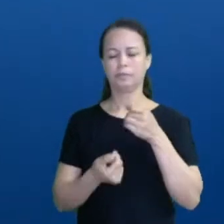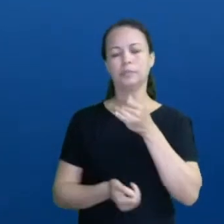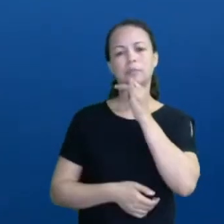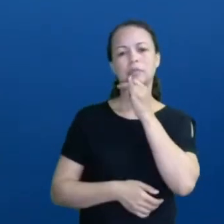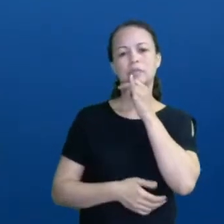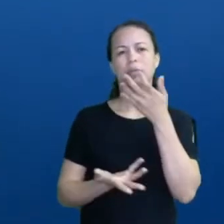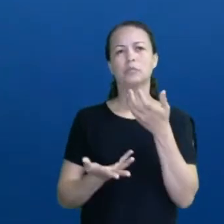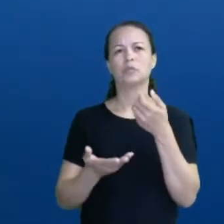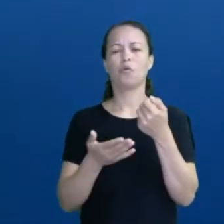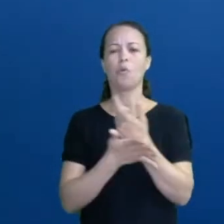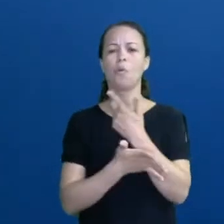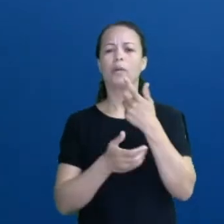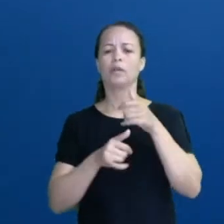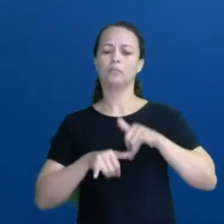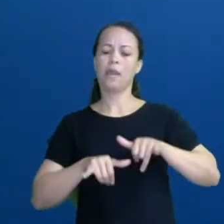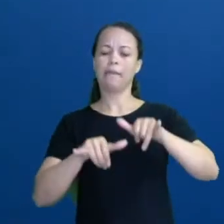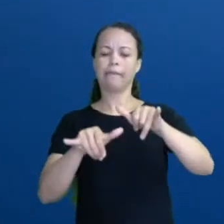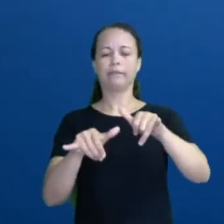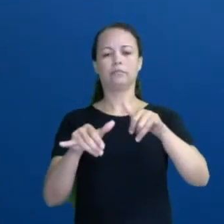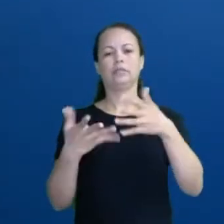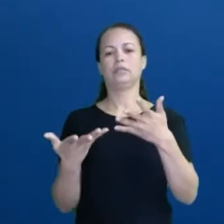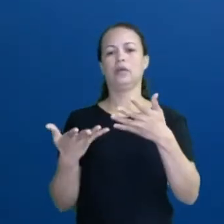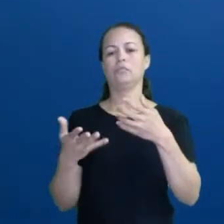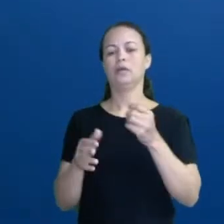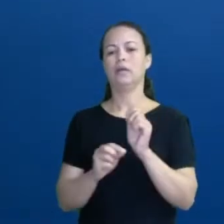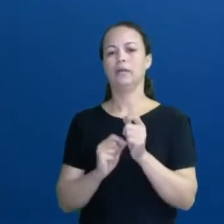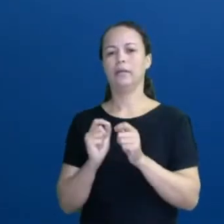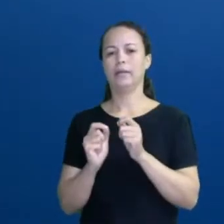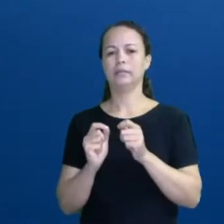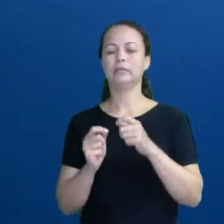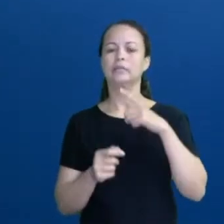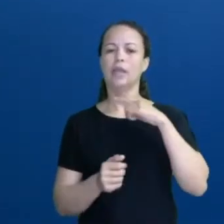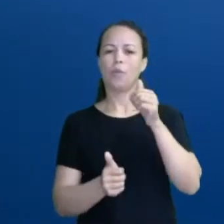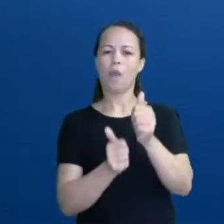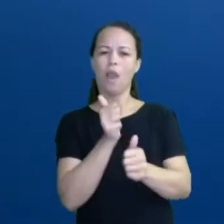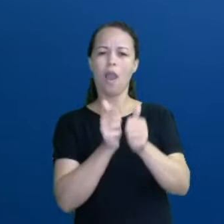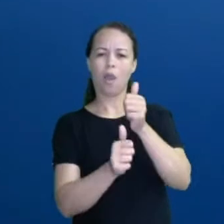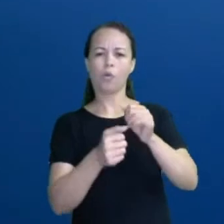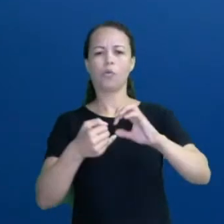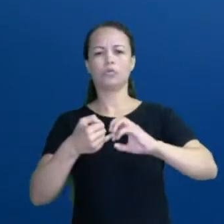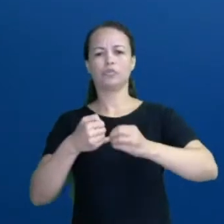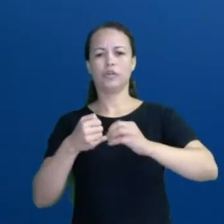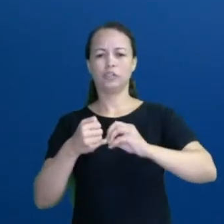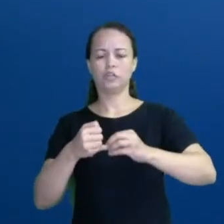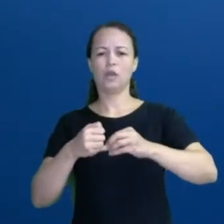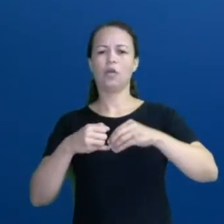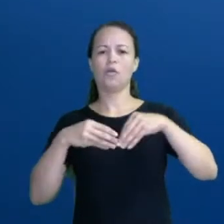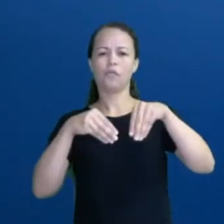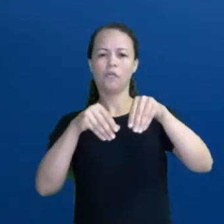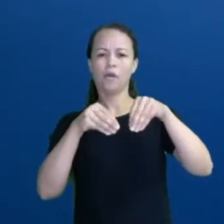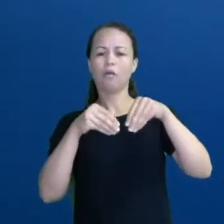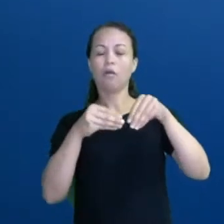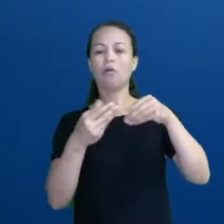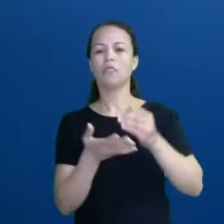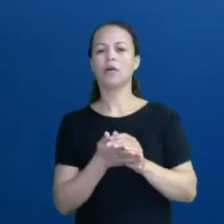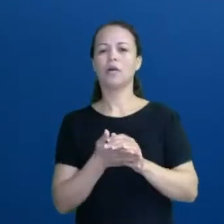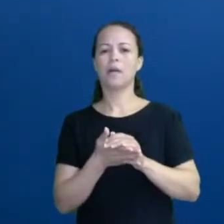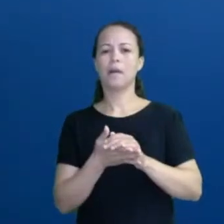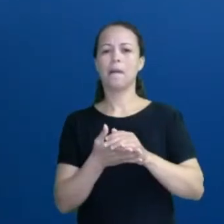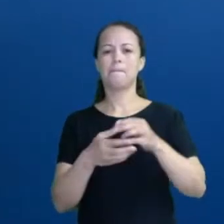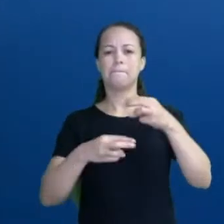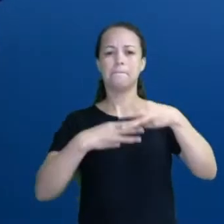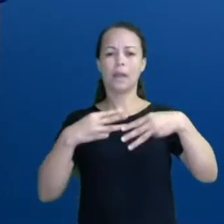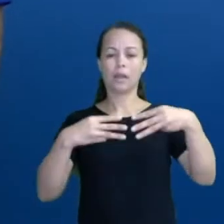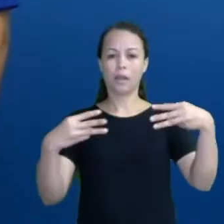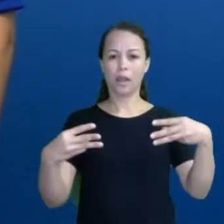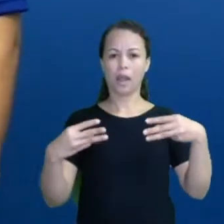comprar lá para minha casa hoje lá no mercado, né? Então eu tenho arroz, feijão, farofa, macarrão